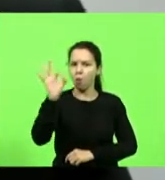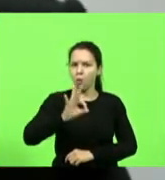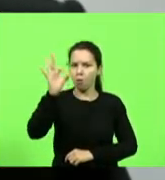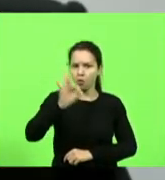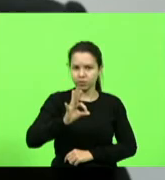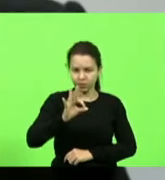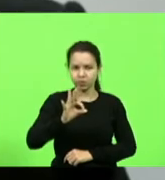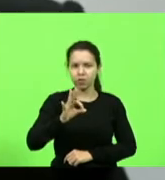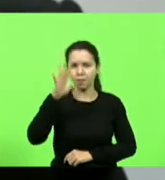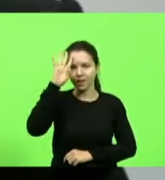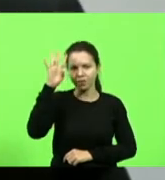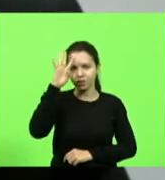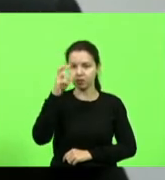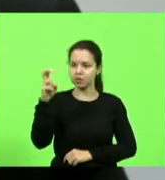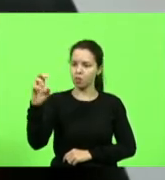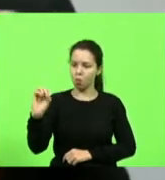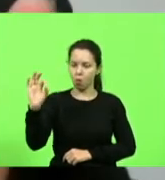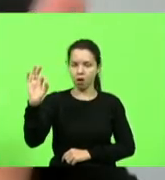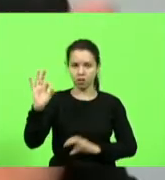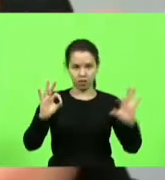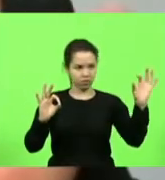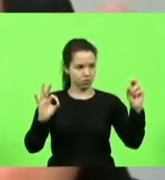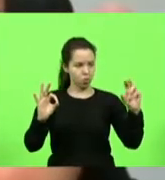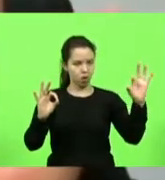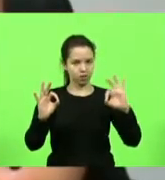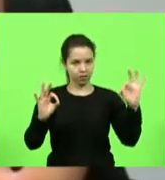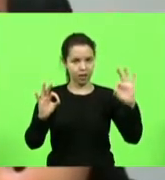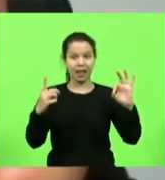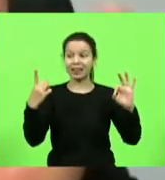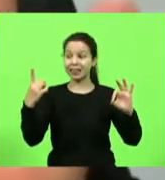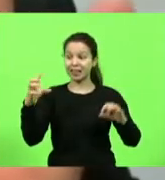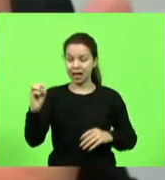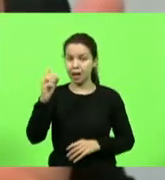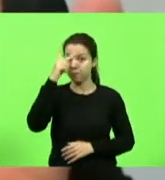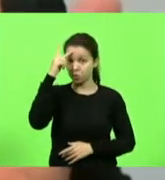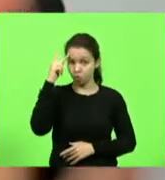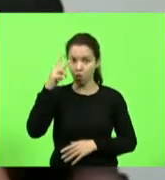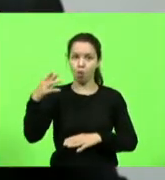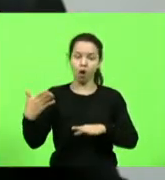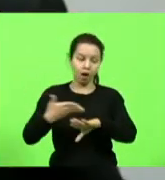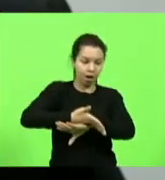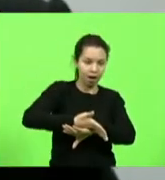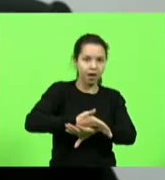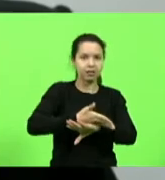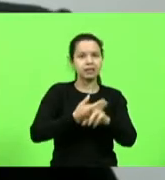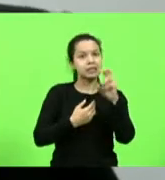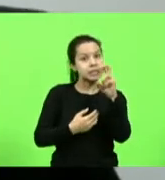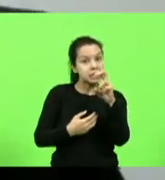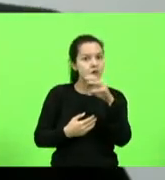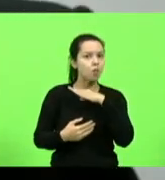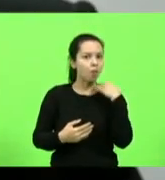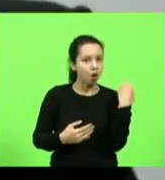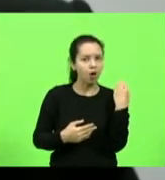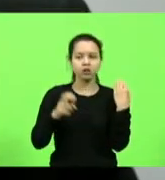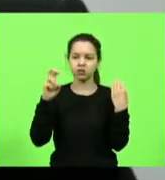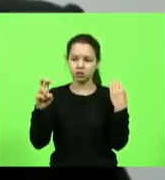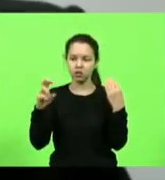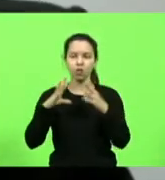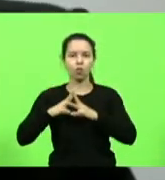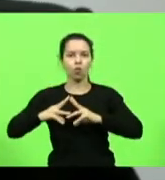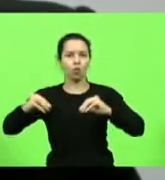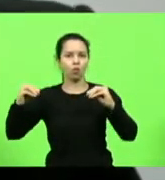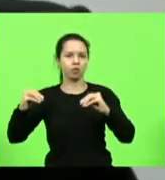imaginar, 50-50, entram 10 pacientes, 5 morrem e 5 são recuperados. Quer